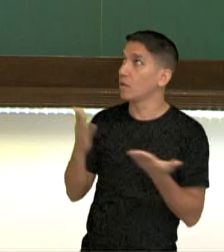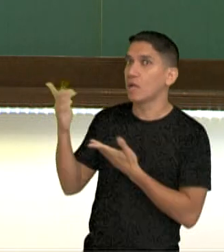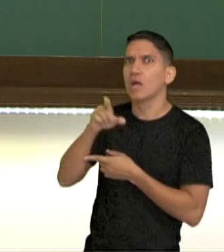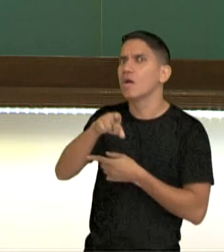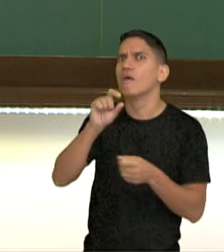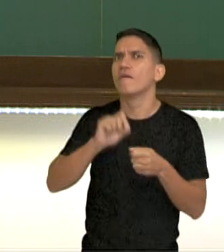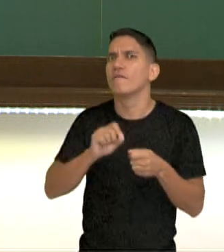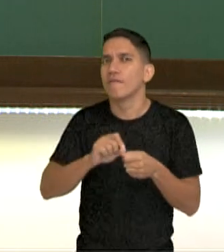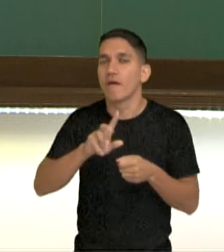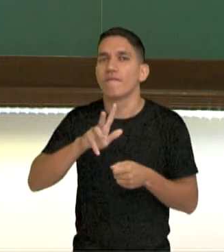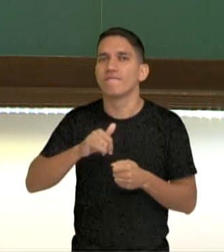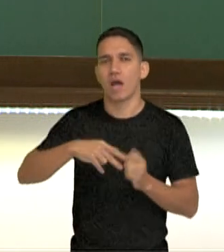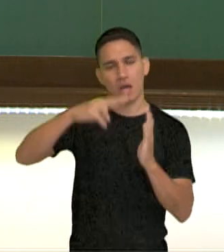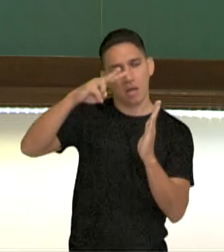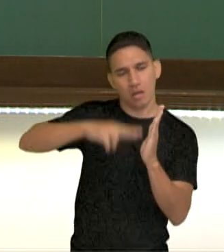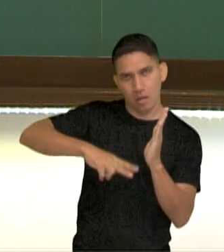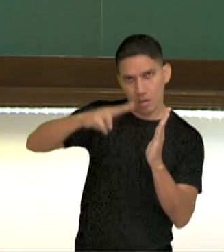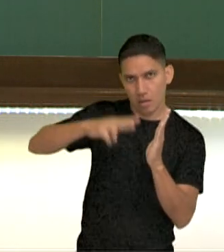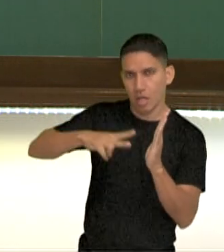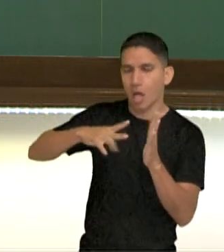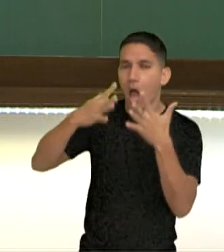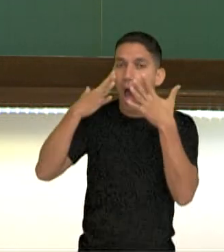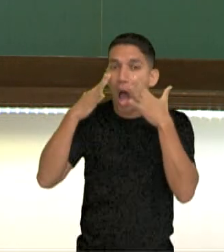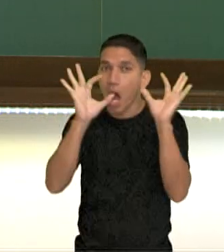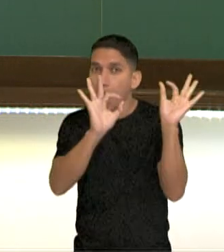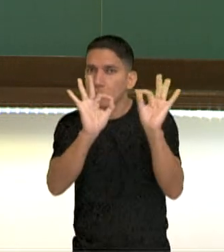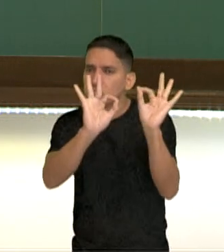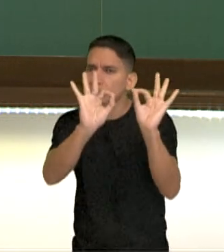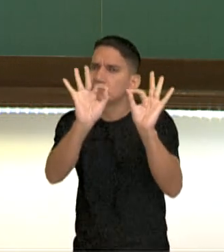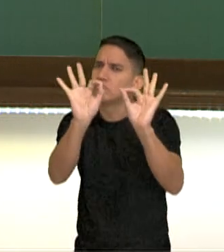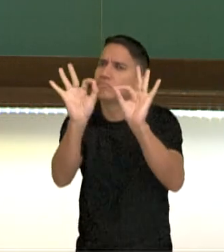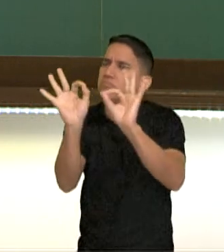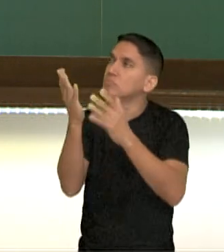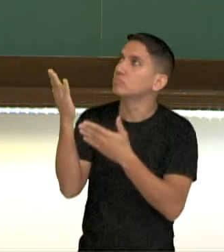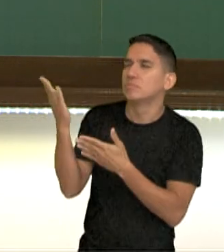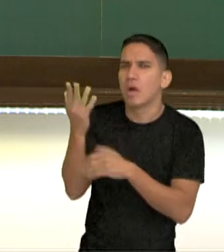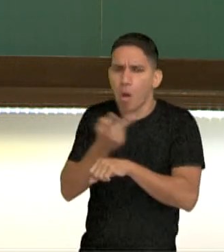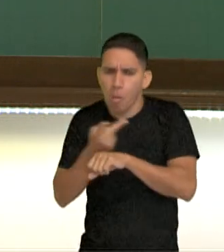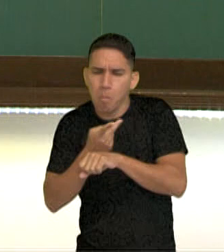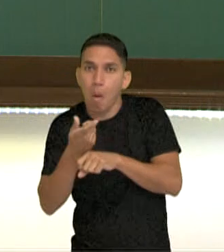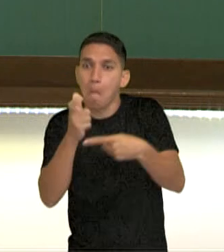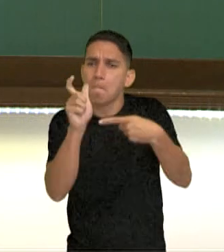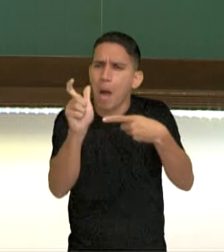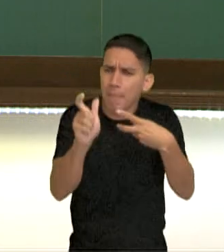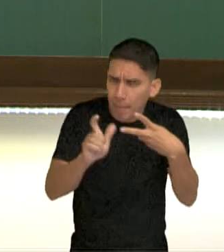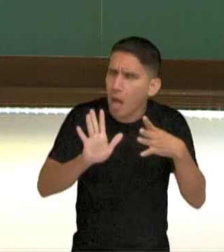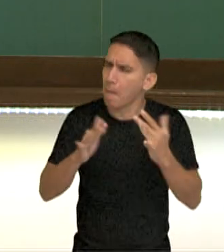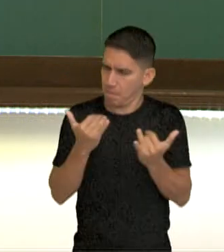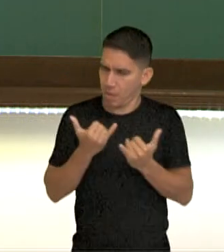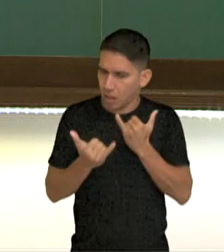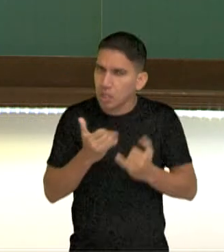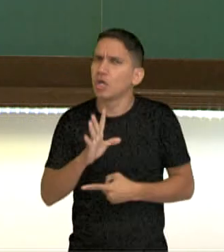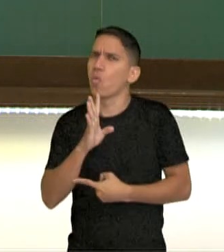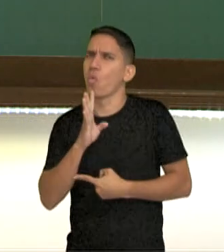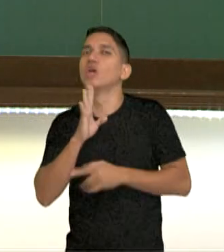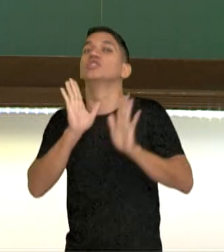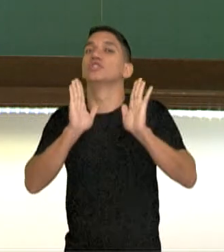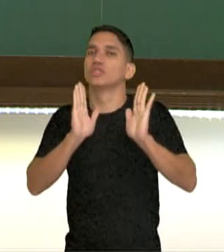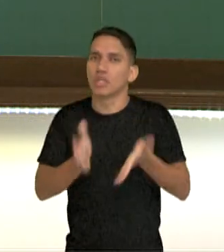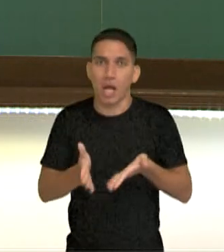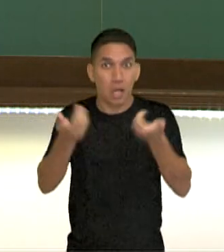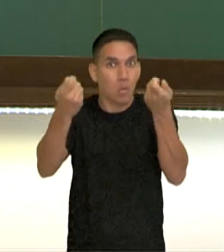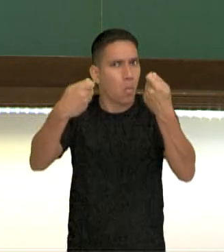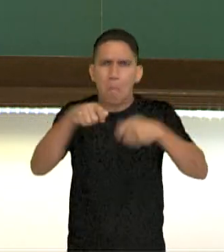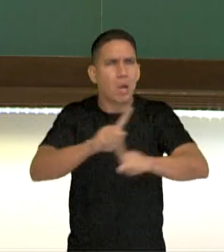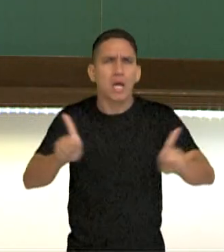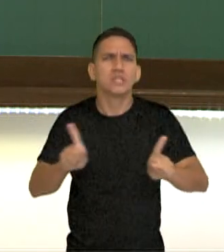a atividade de listening, vão ouvir, vão tentar encontrar palavrinhas que vocês já conheçam. Não há